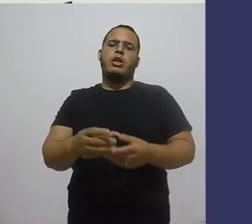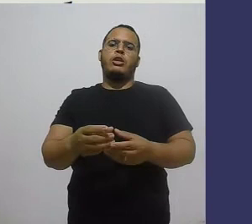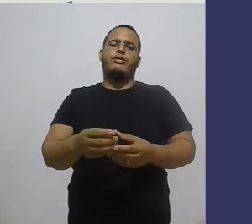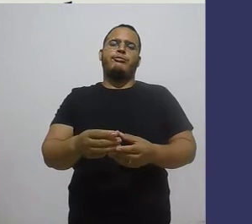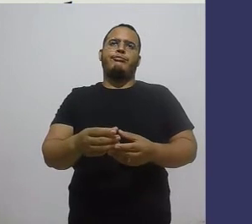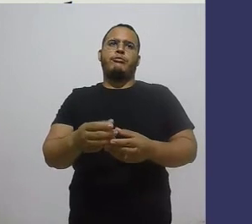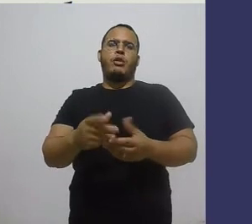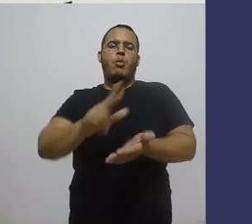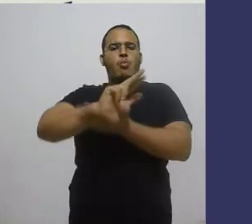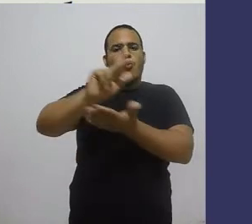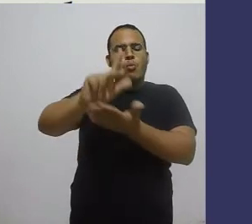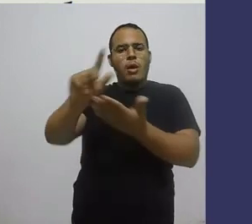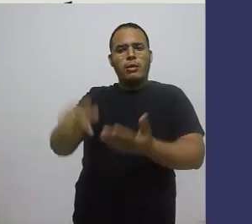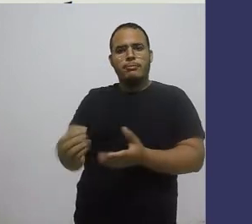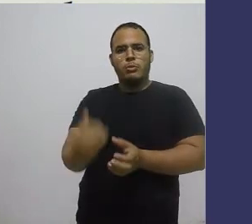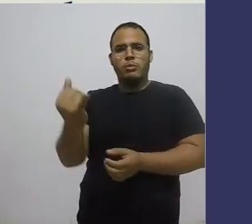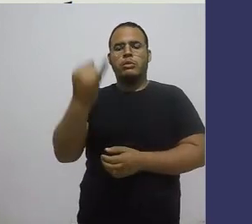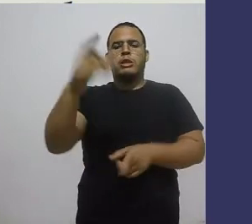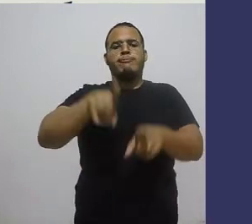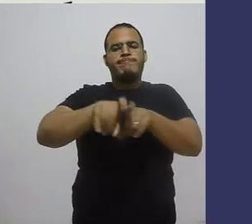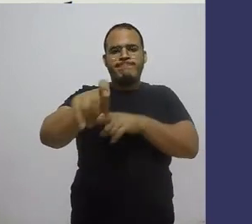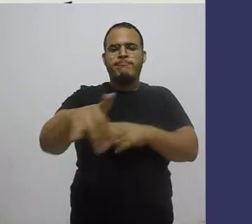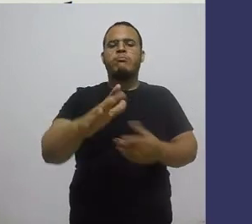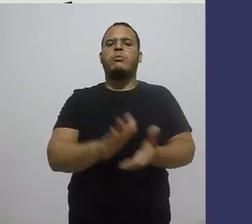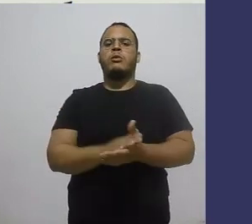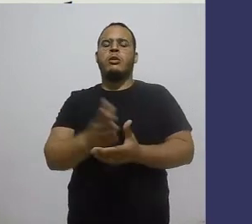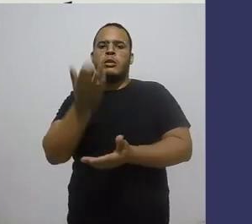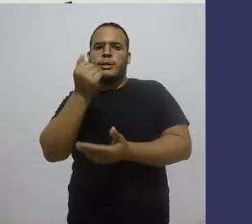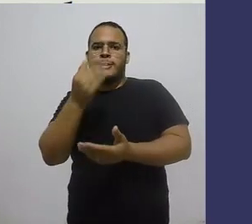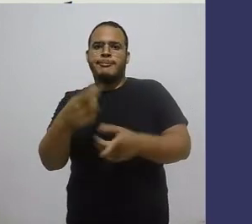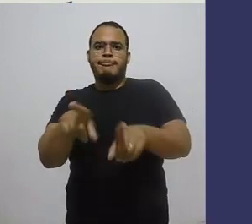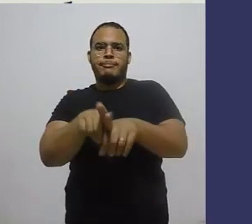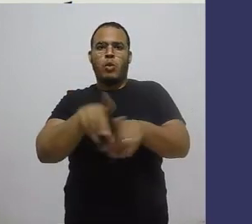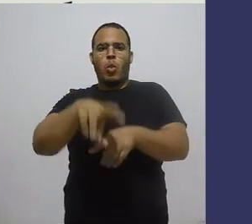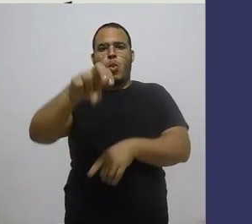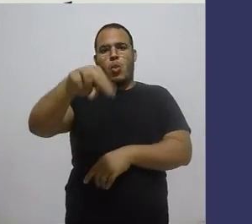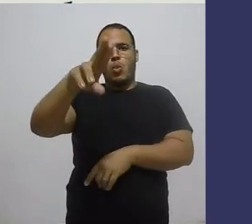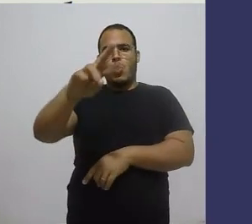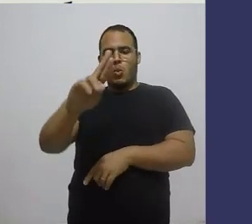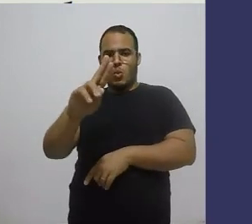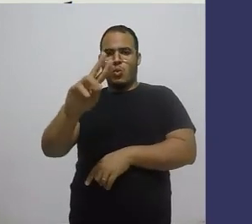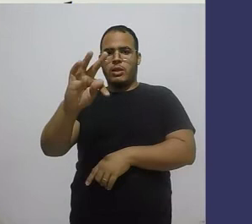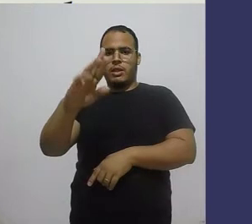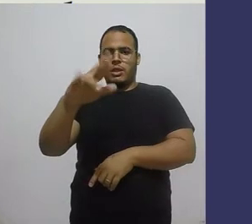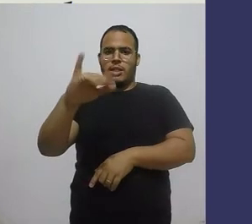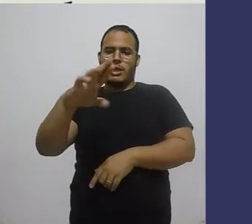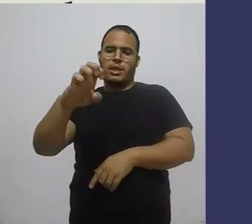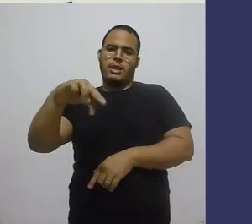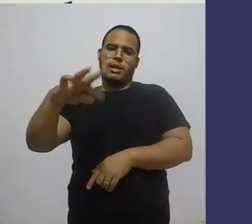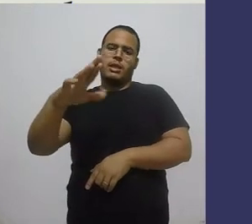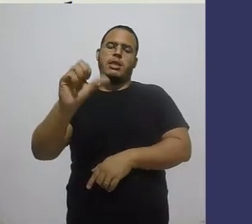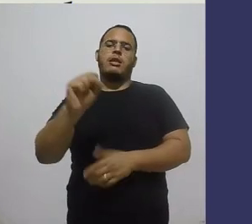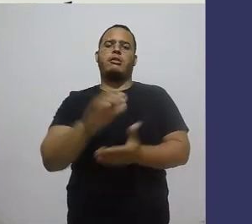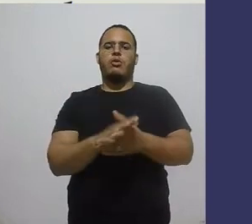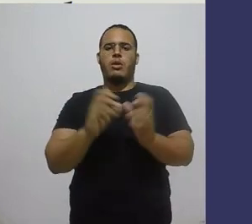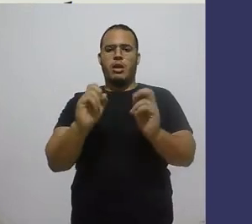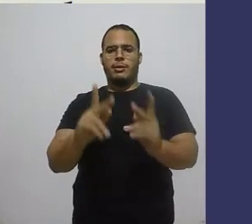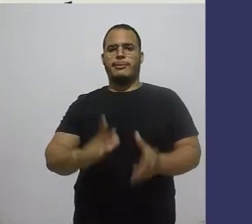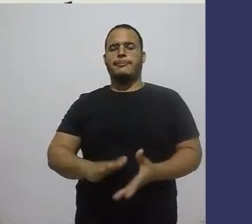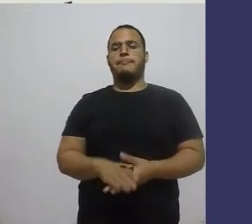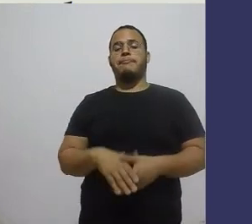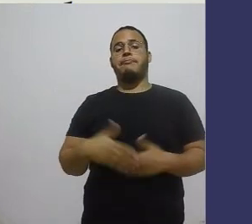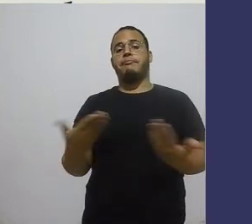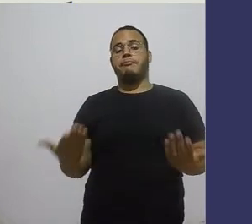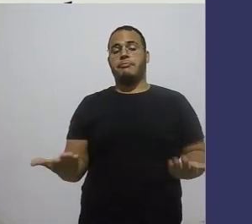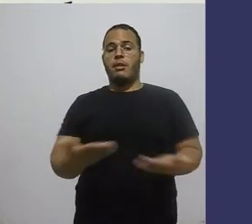o espermatozoide, certo? Então aqui também vai ter aí a produção de substâncias.